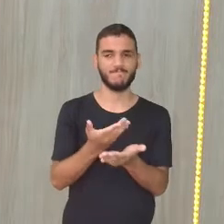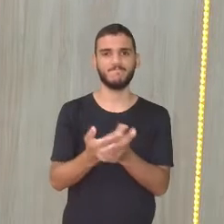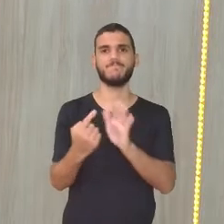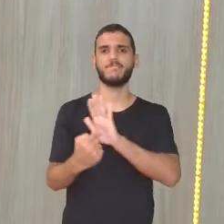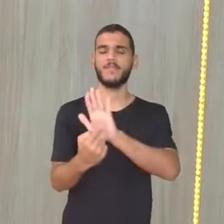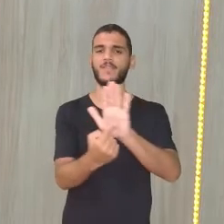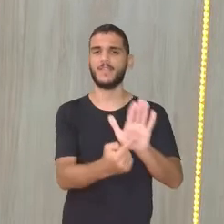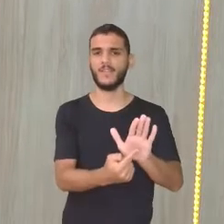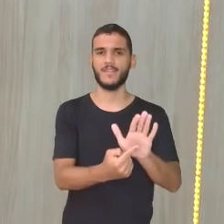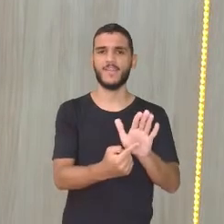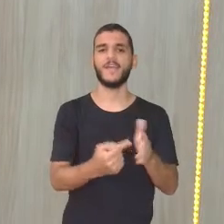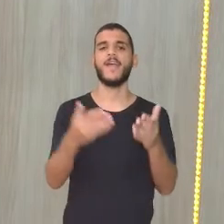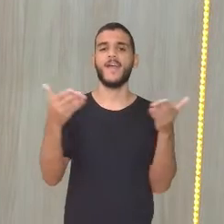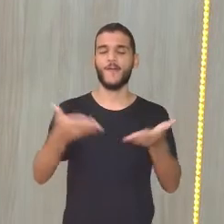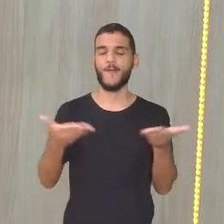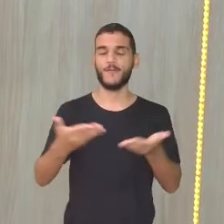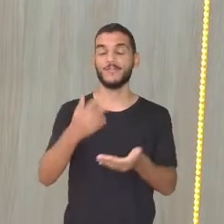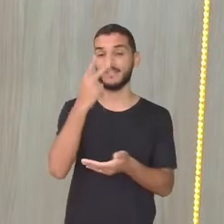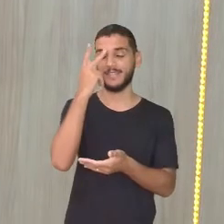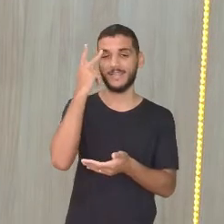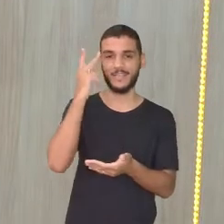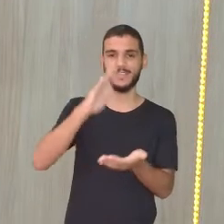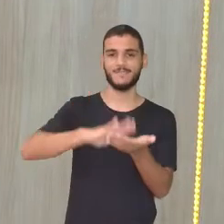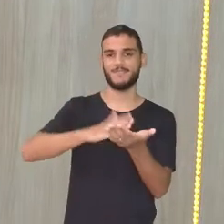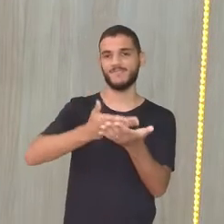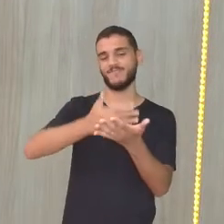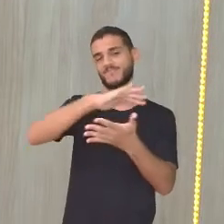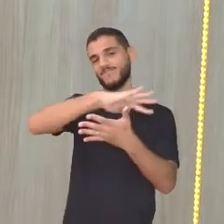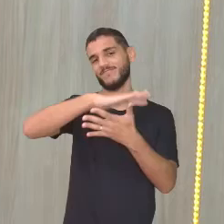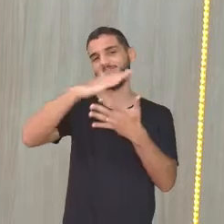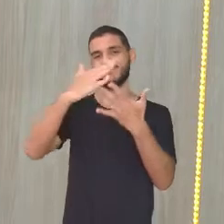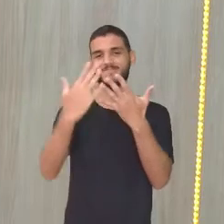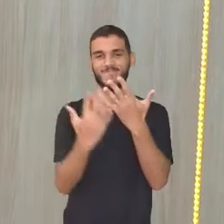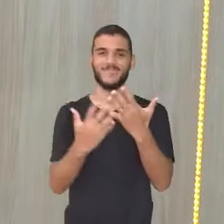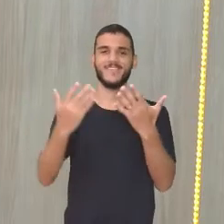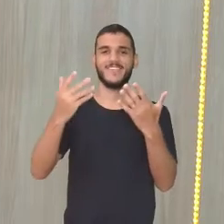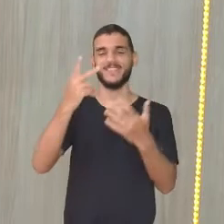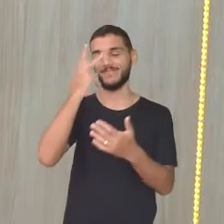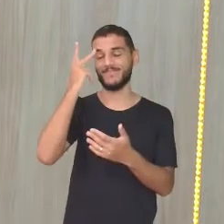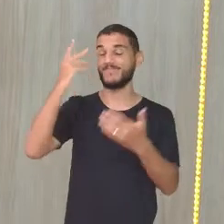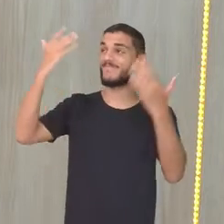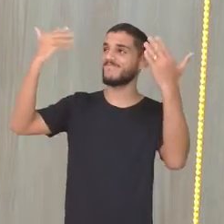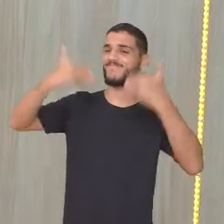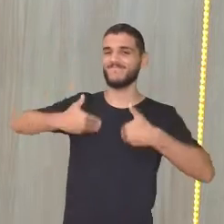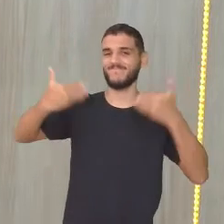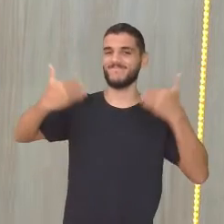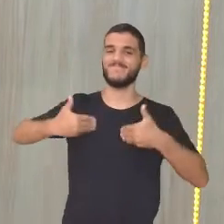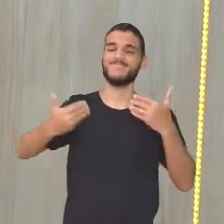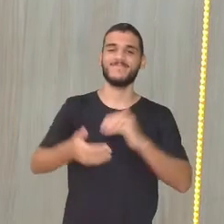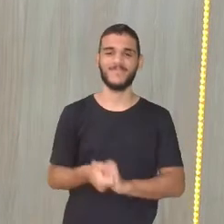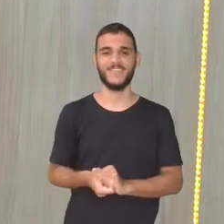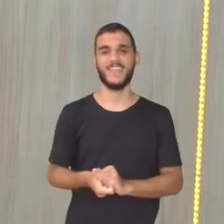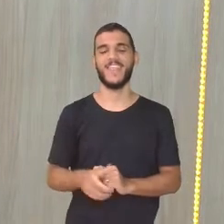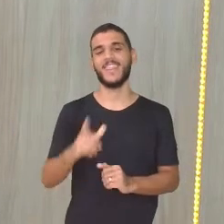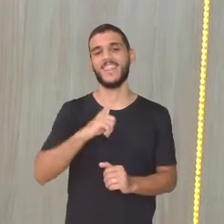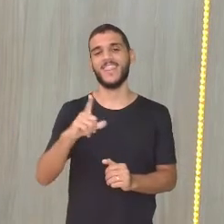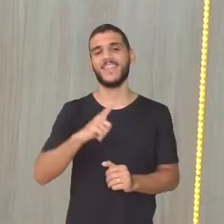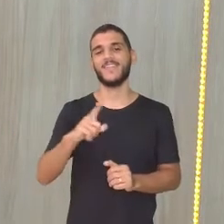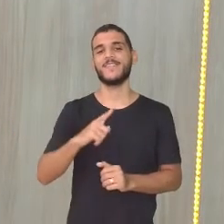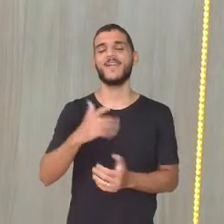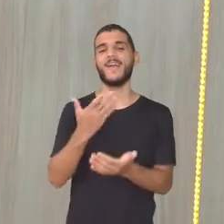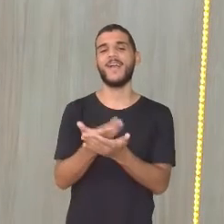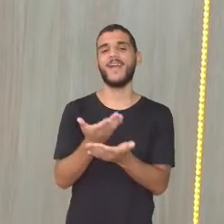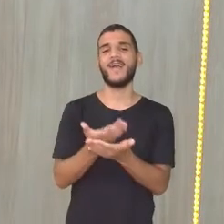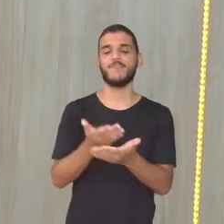aqui comigo, eu tô com o Clisma, né, fazendo a interpretação para as Libras, deixando nossas aulas mais